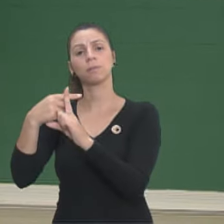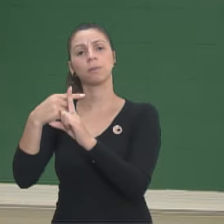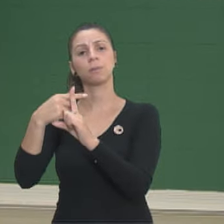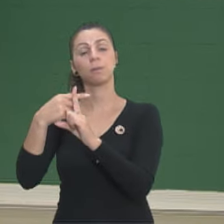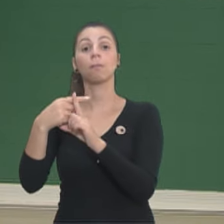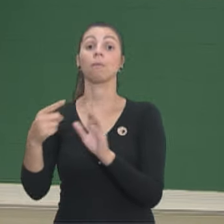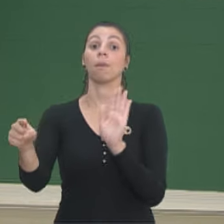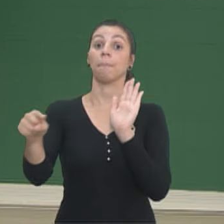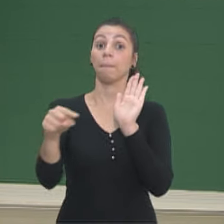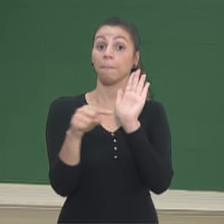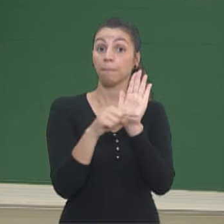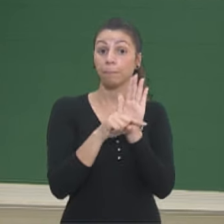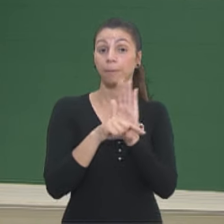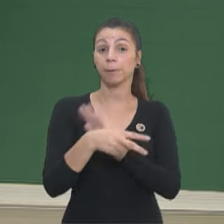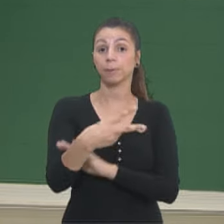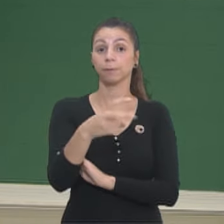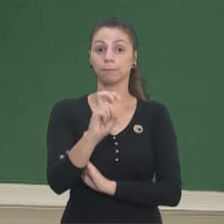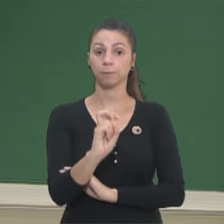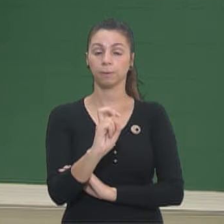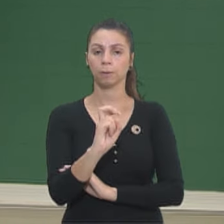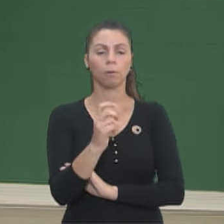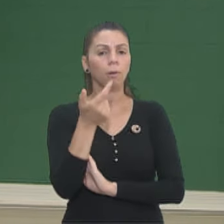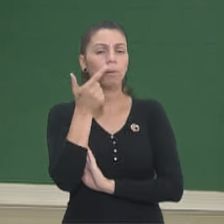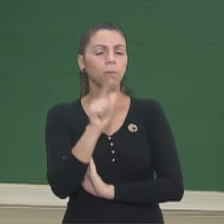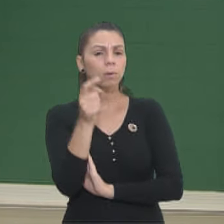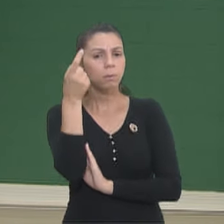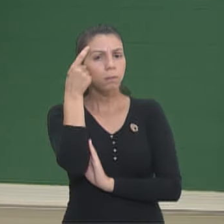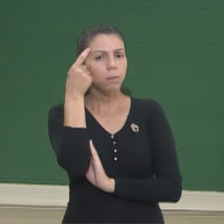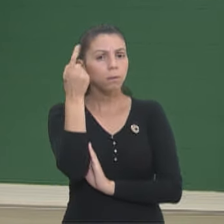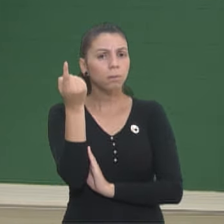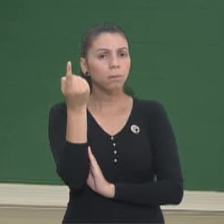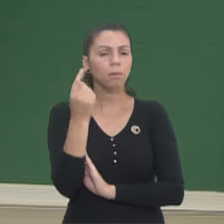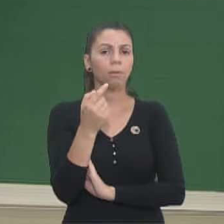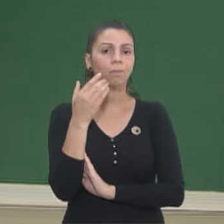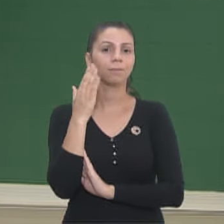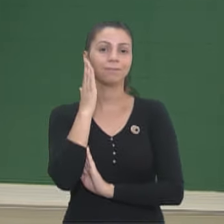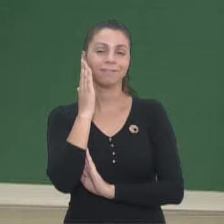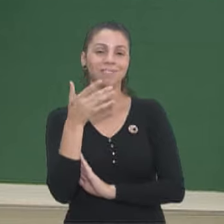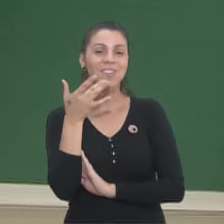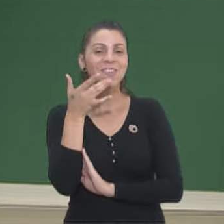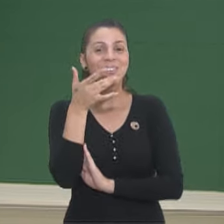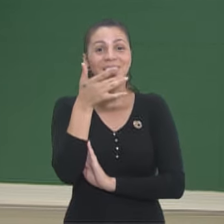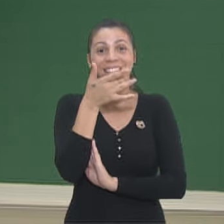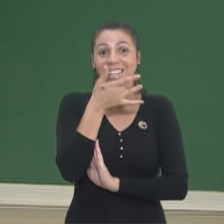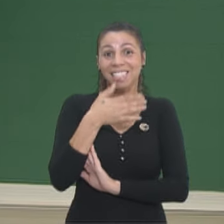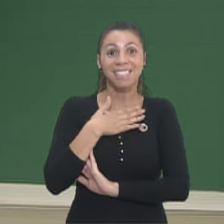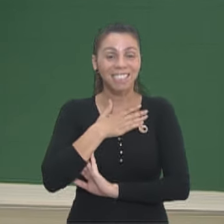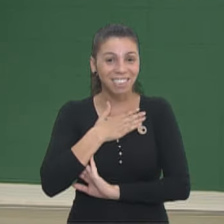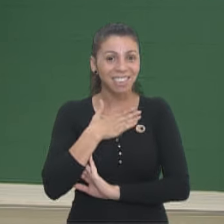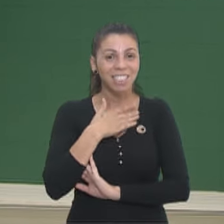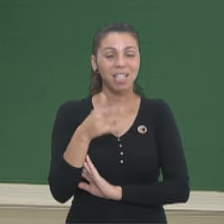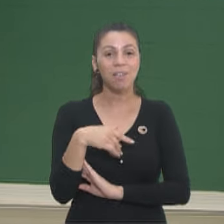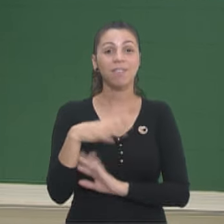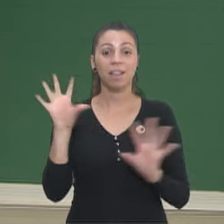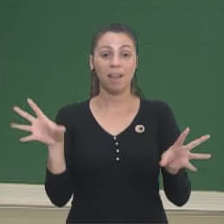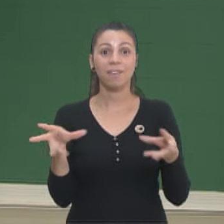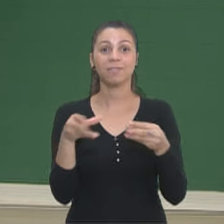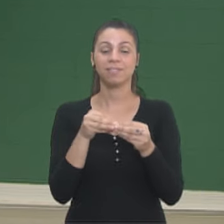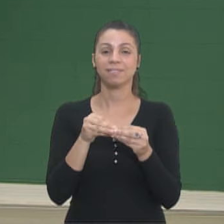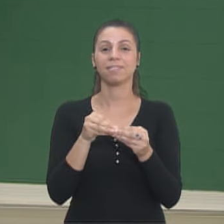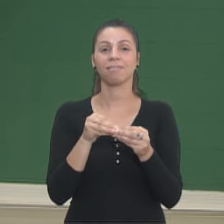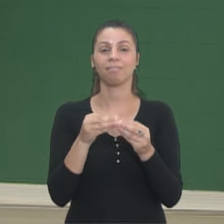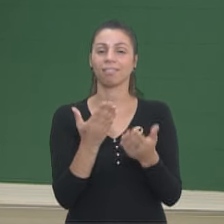vai ser menos 25. Conseguiram pensar? Gostoso isso, né? Fizemos uma revisãozinha dessas aulas até